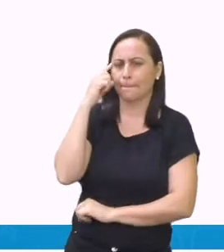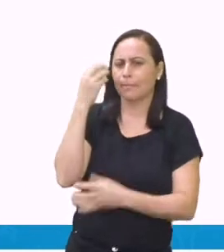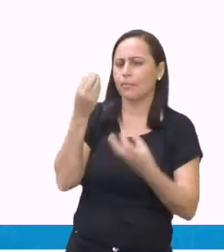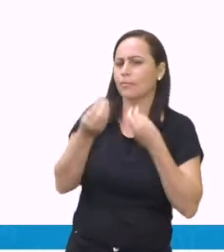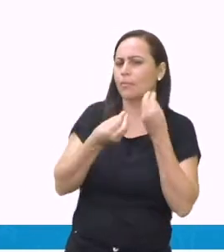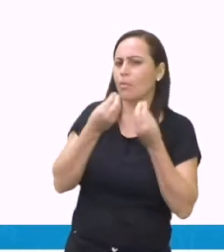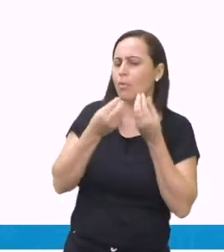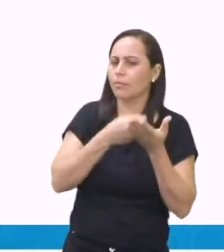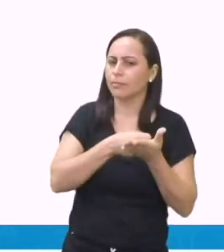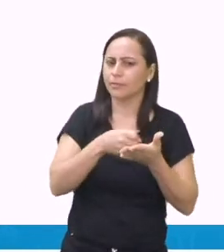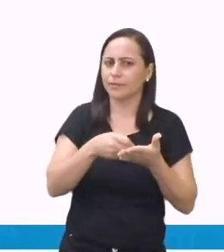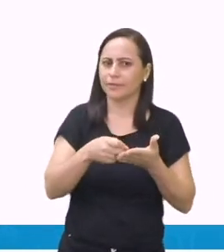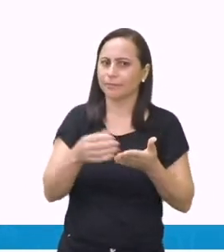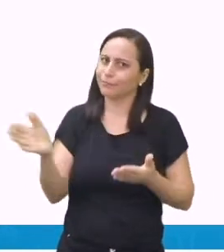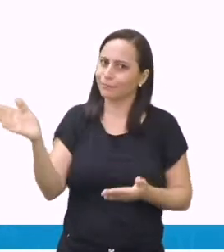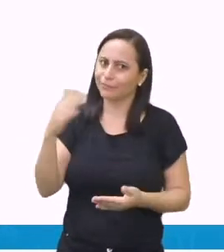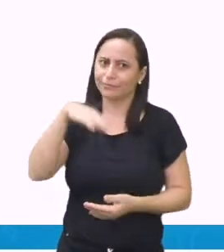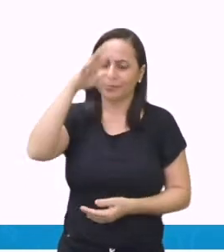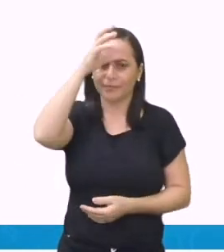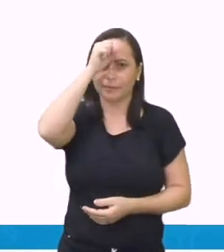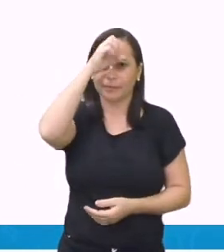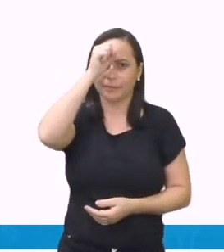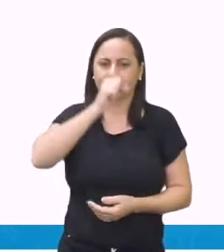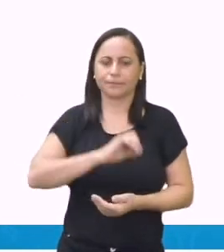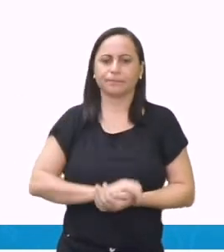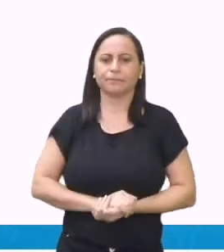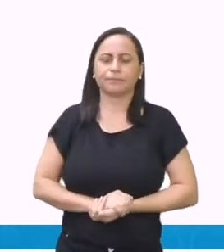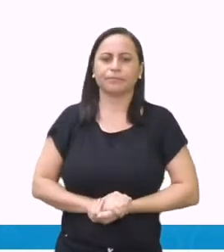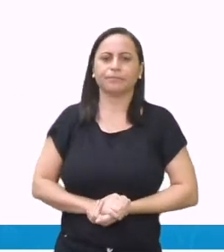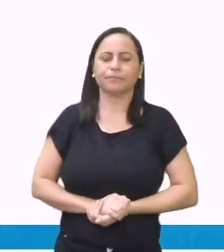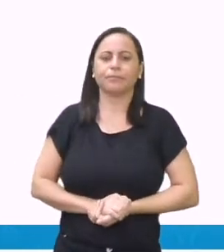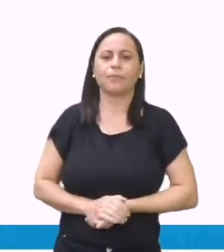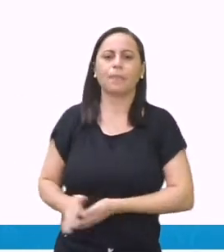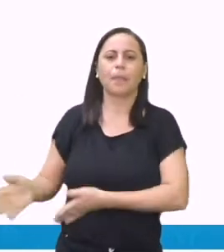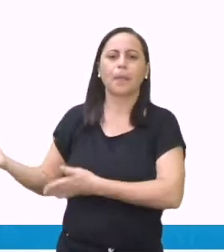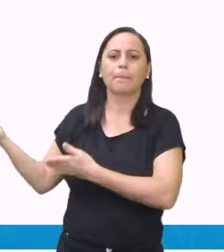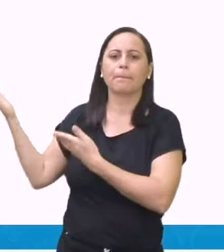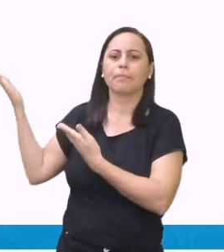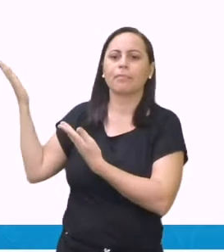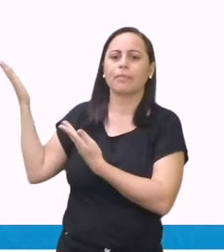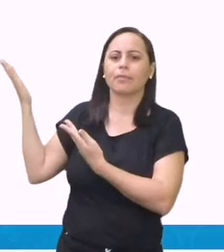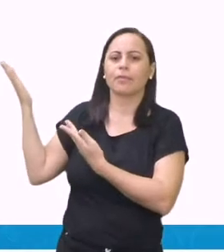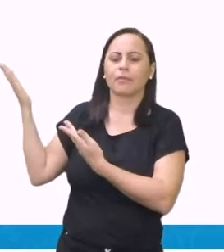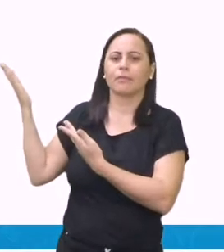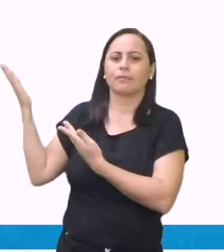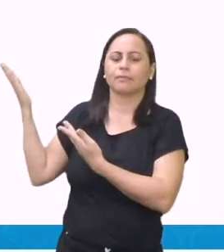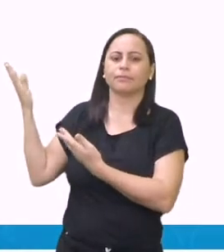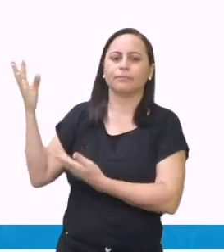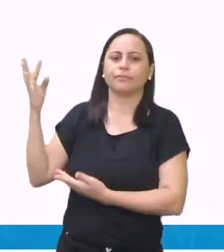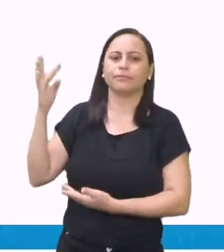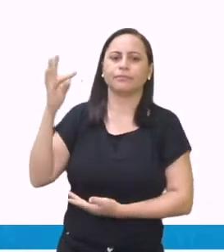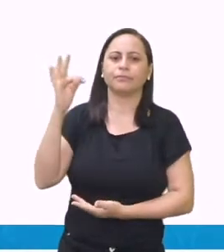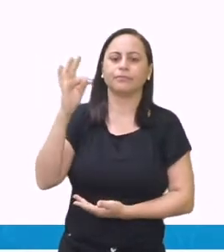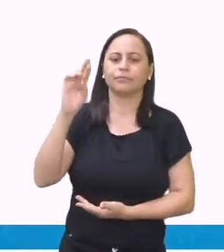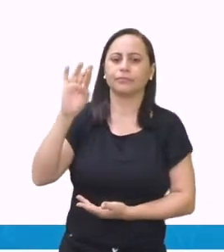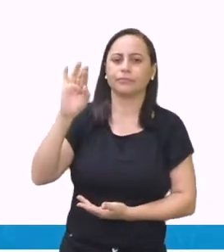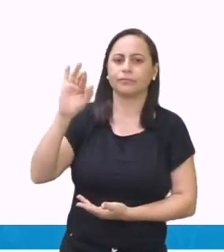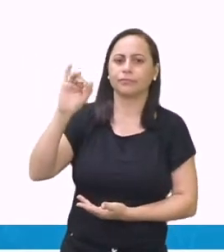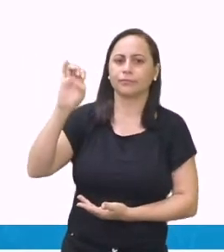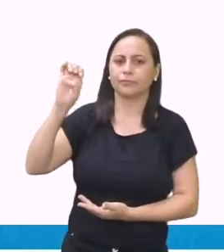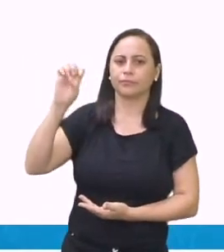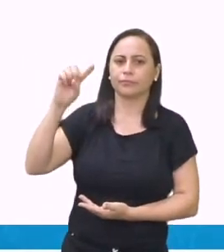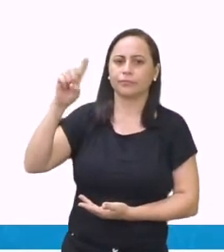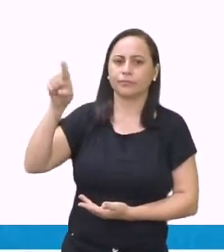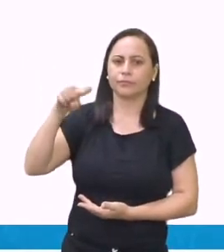número? Vamos aprender? Vamos lá, ó. Esse número nós escrevemos dessa forma.